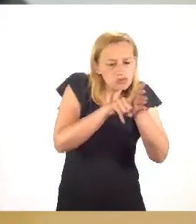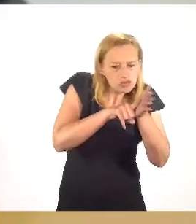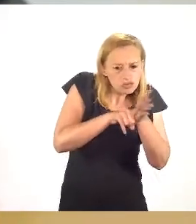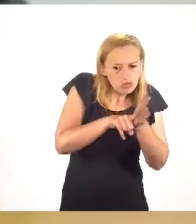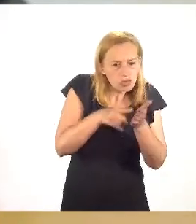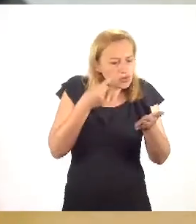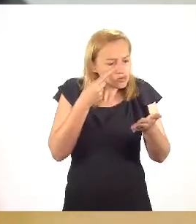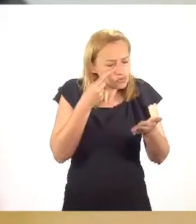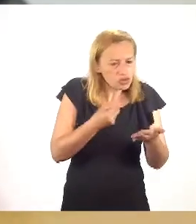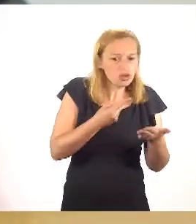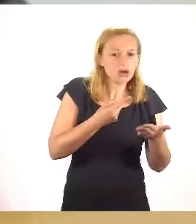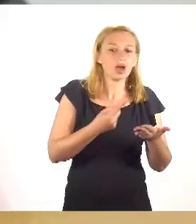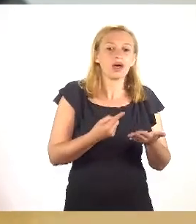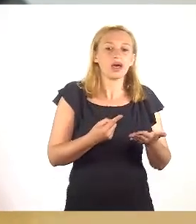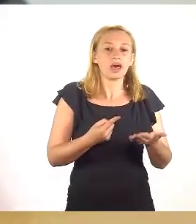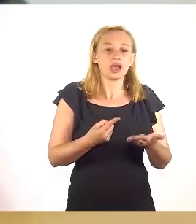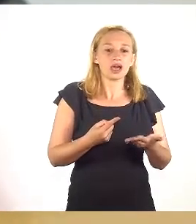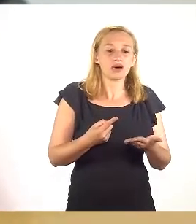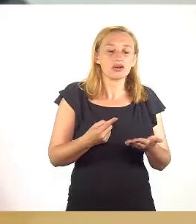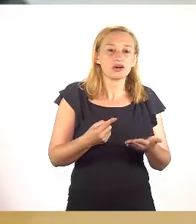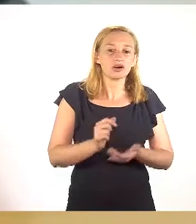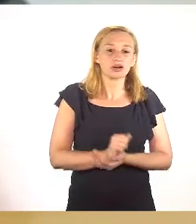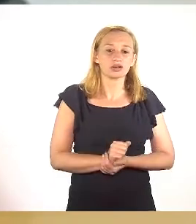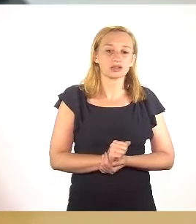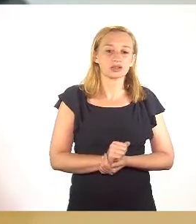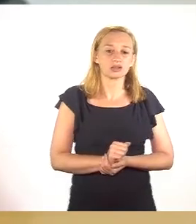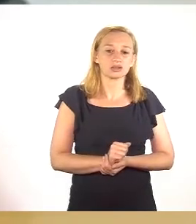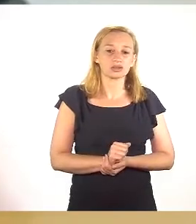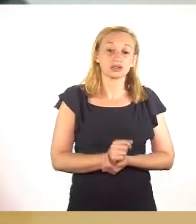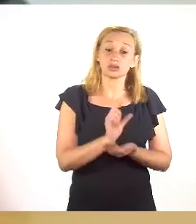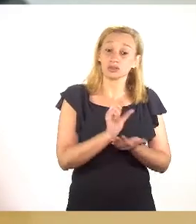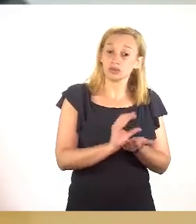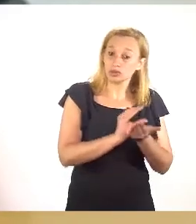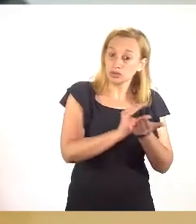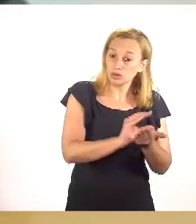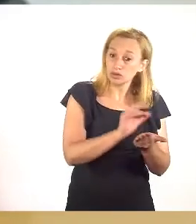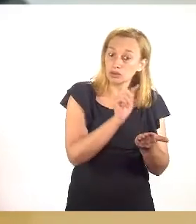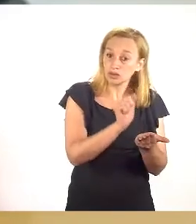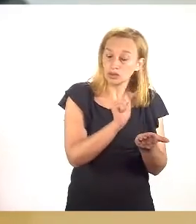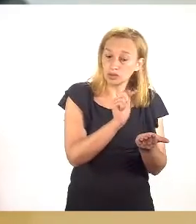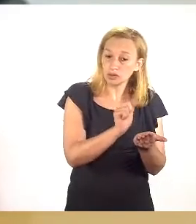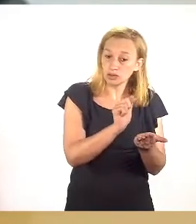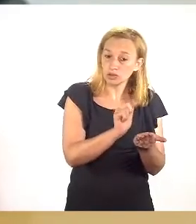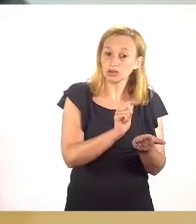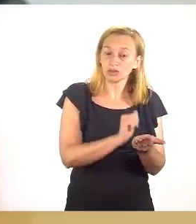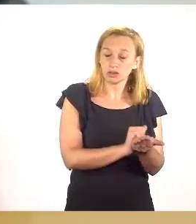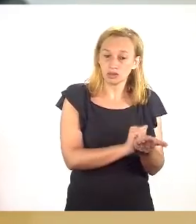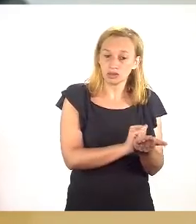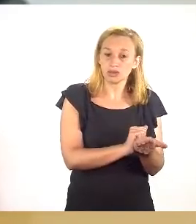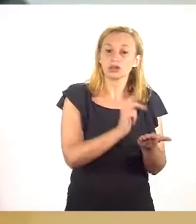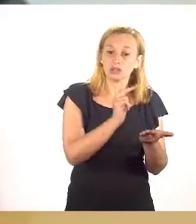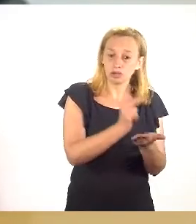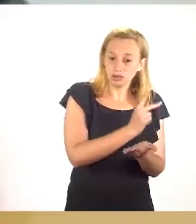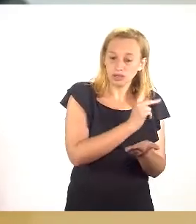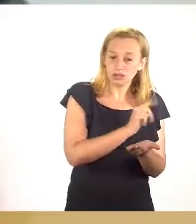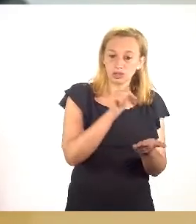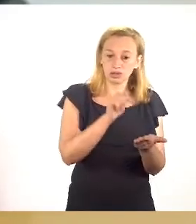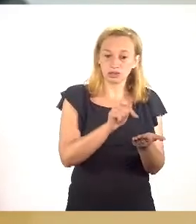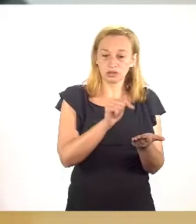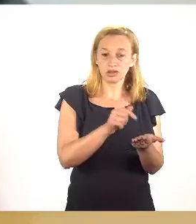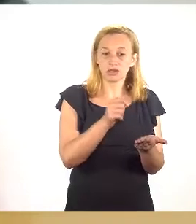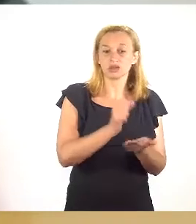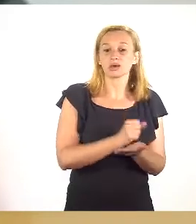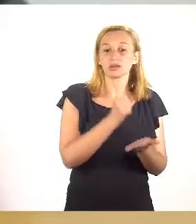quem vai arcar com esses custos eventuais de desequilíbrio ou eventuais falhas de